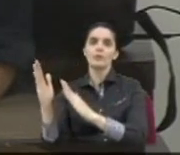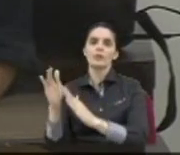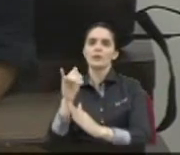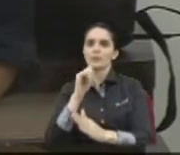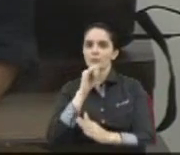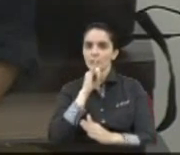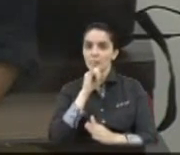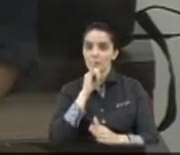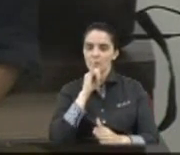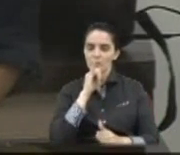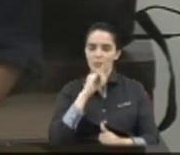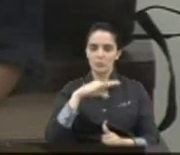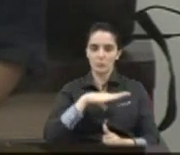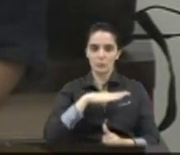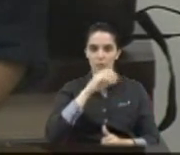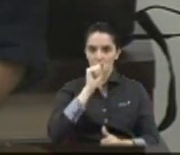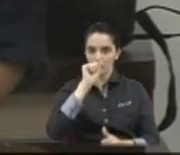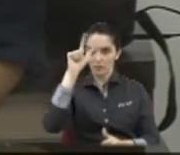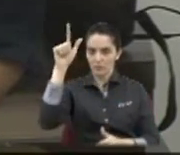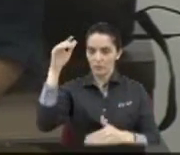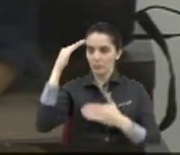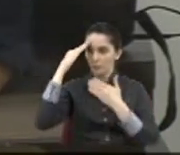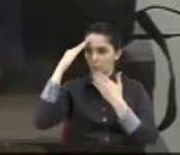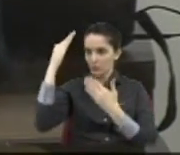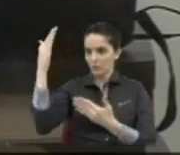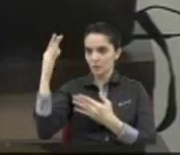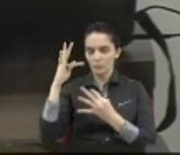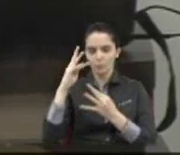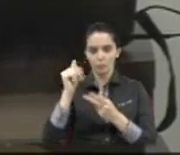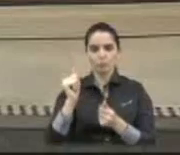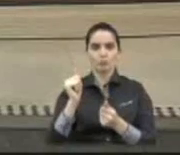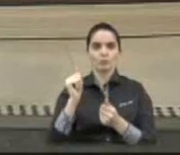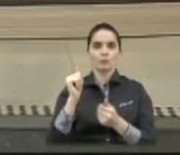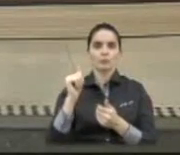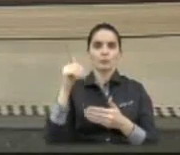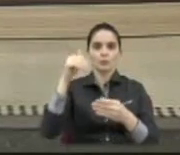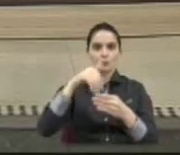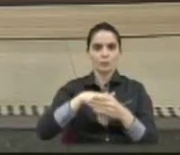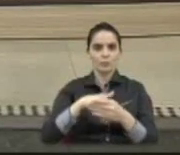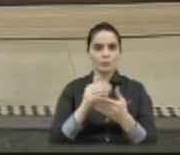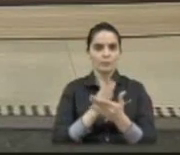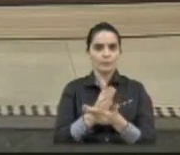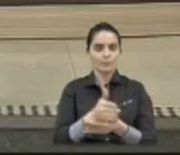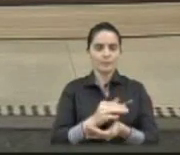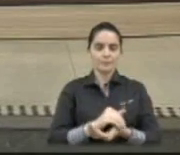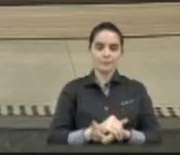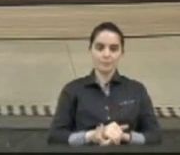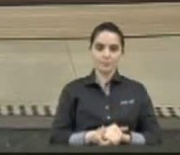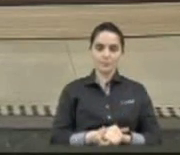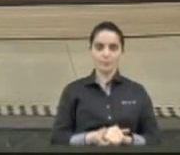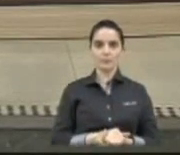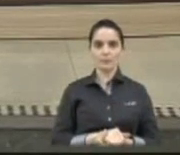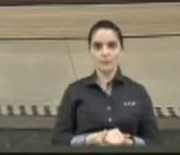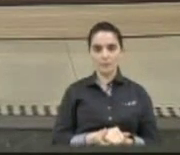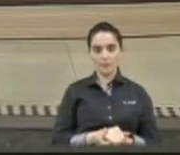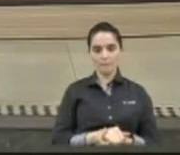na cidade de Limeira. Eu agradeço a todos pelo voto favorável. Mais algum vereador deseja